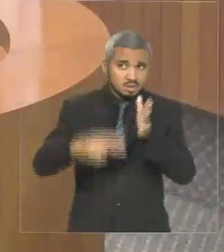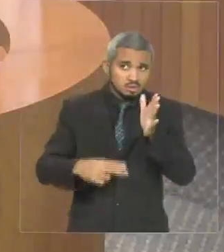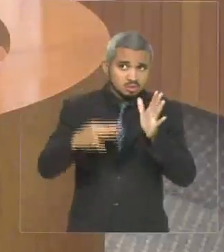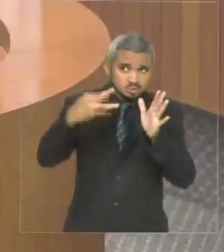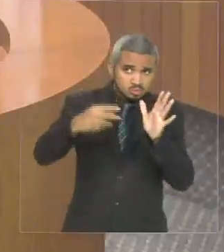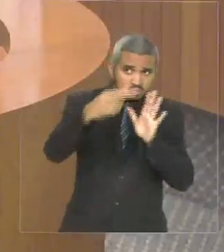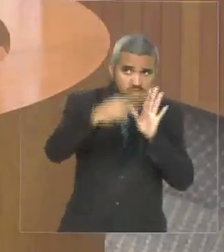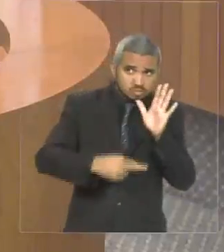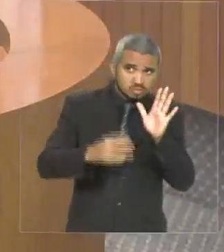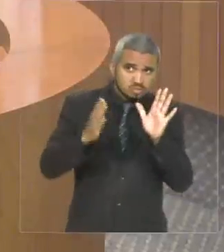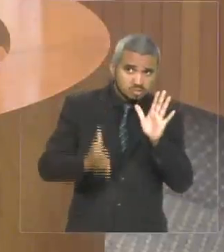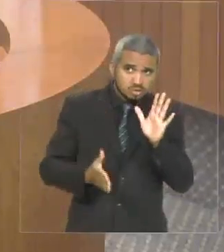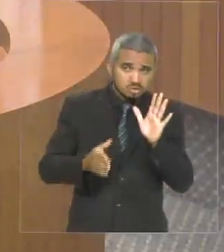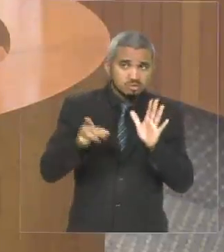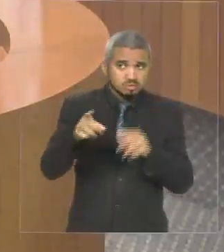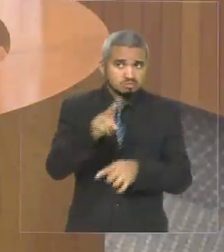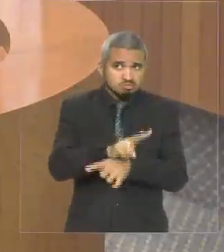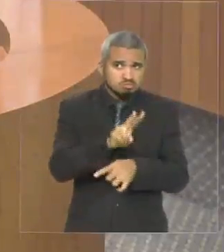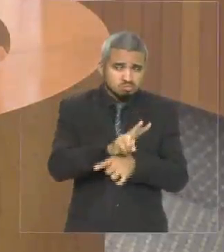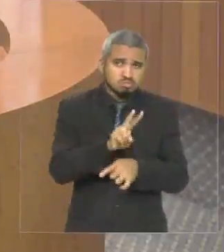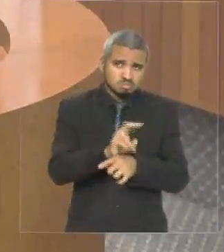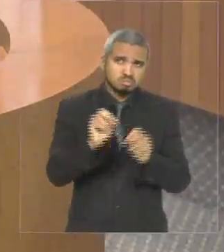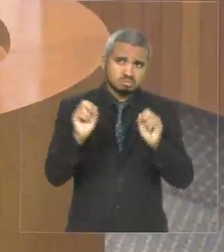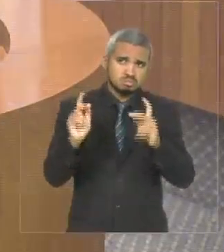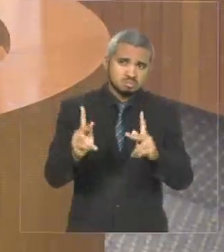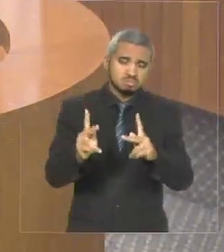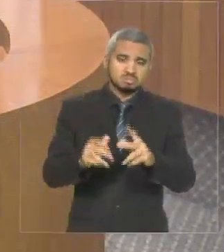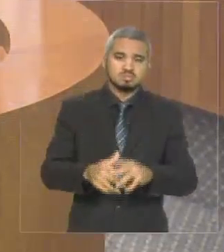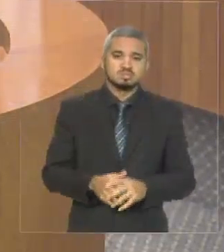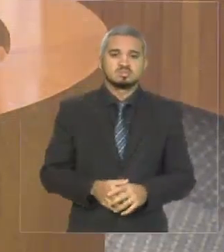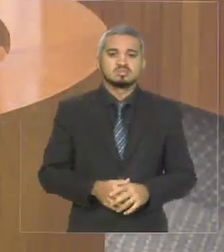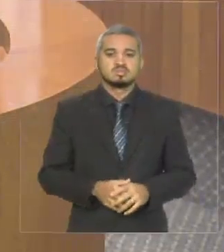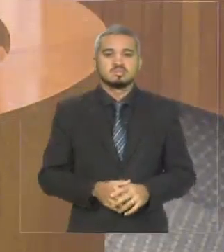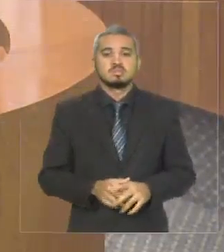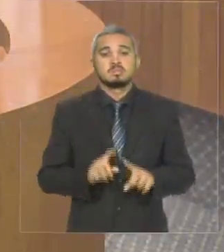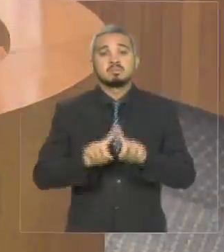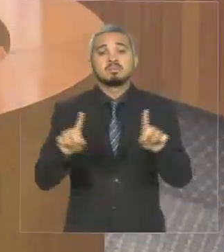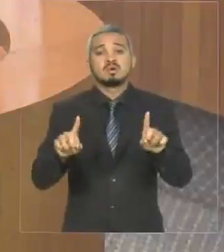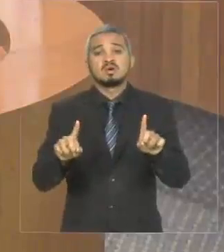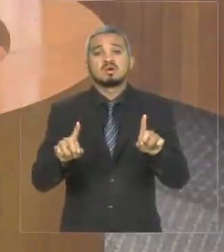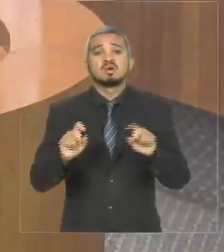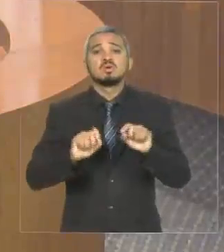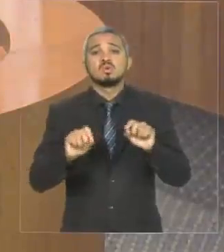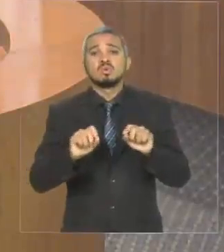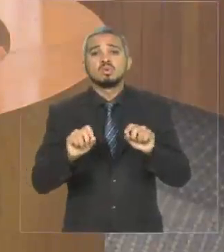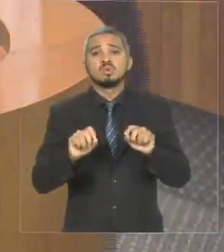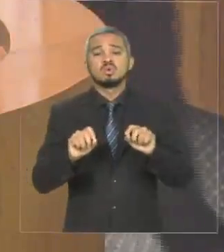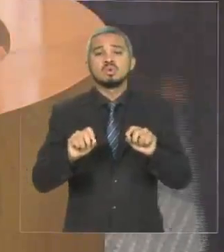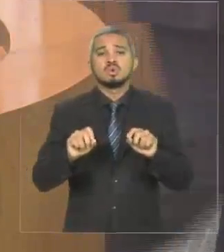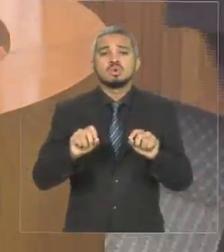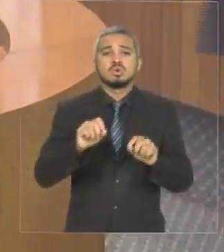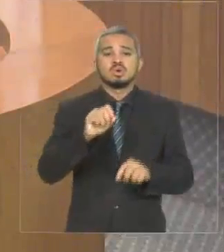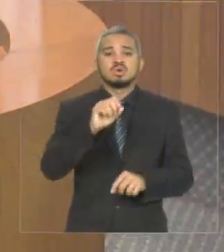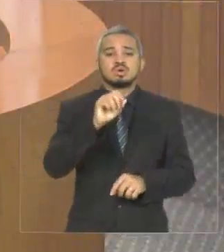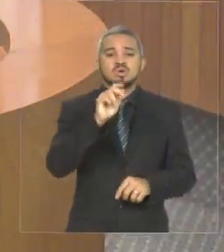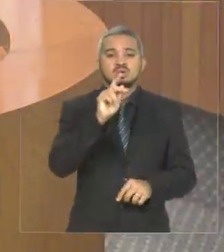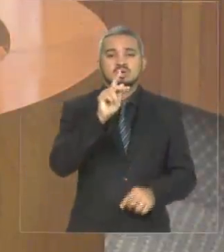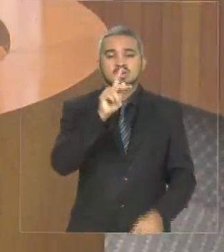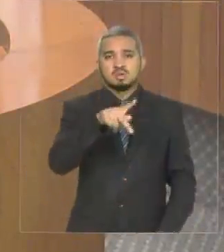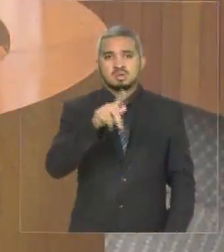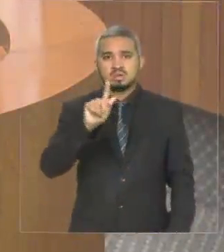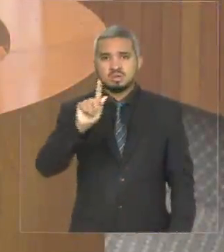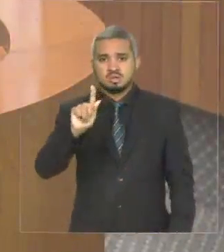isso, quando defende a medida provisória, tira da Procuradoria-Geral de Justiça a apreciação